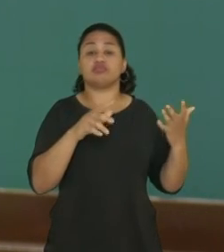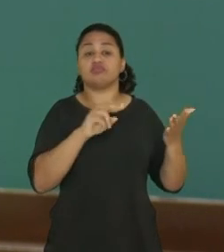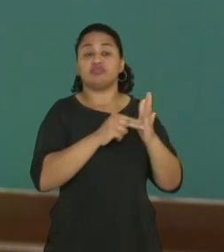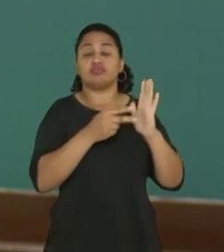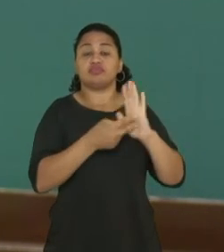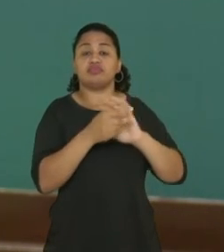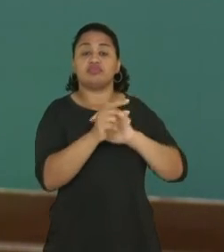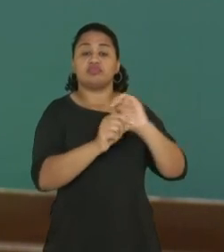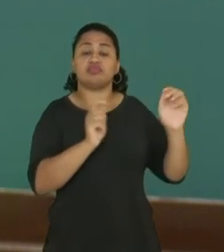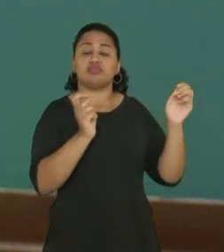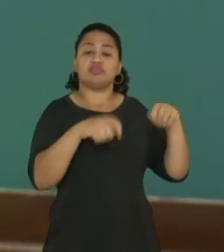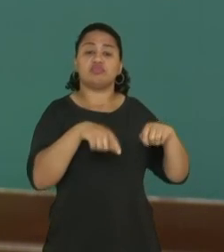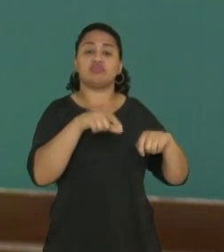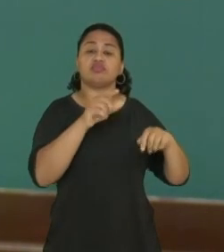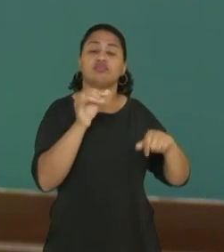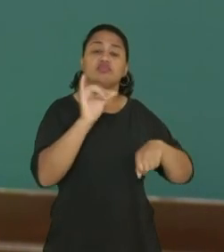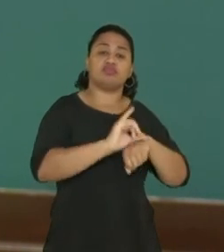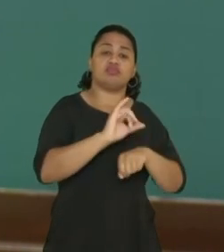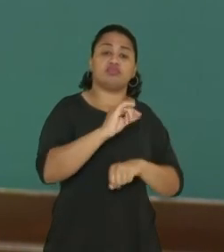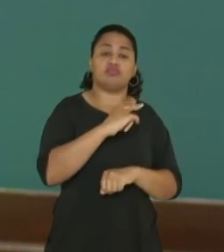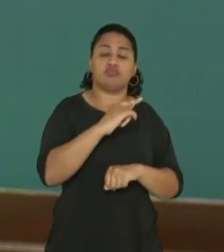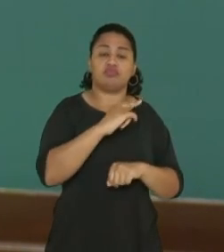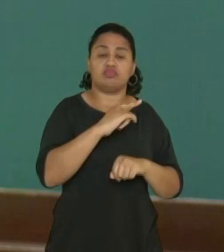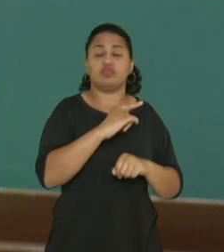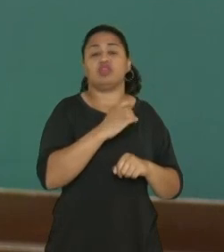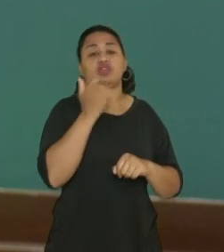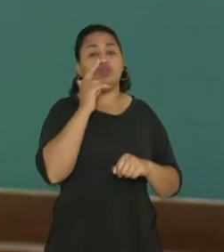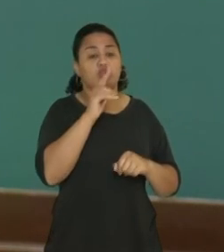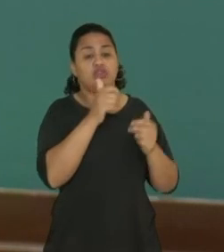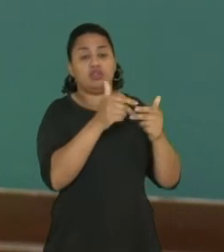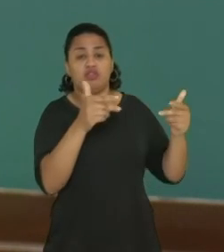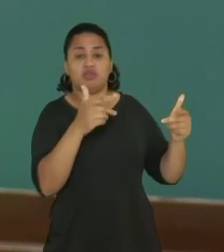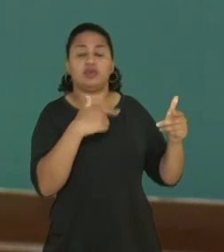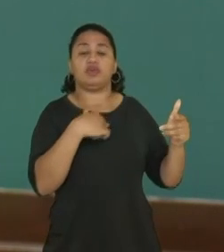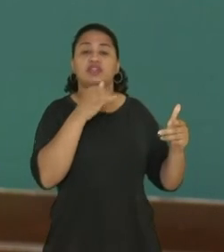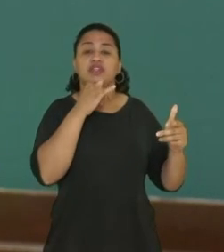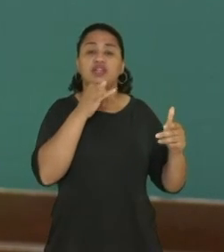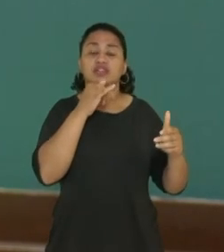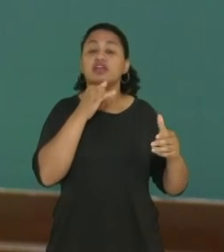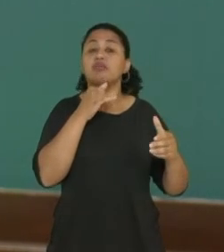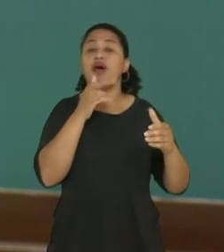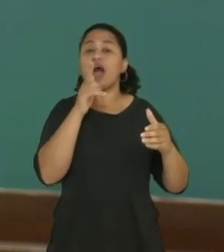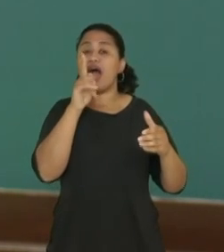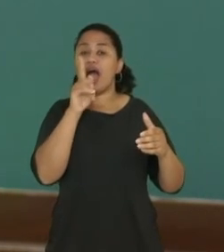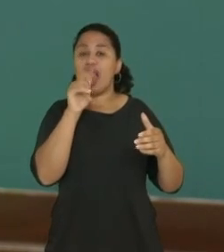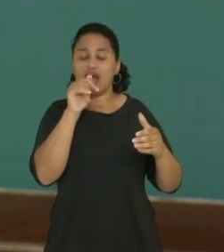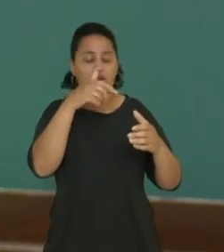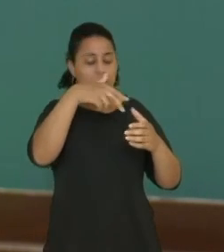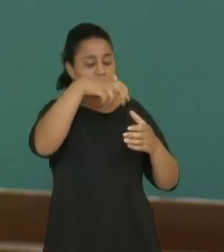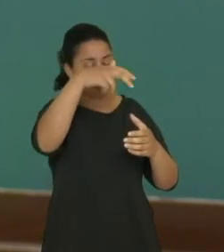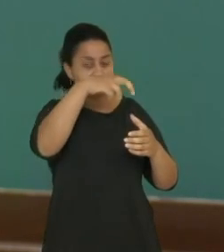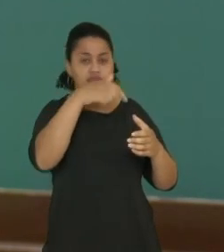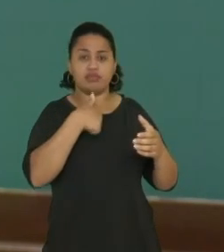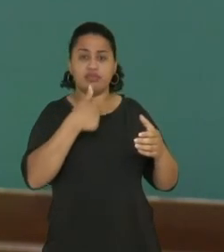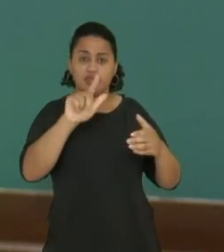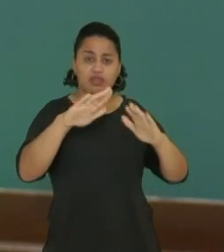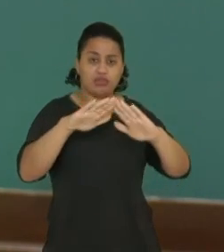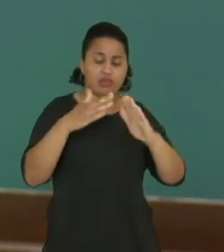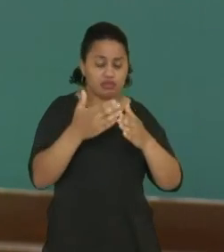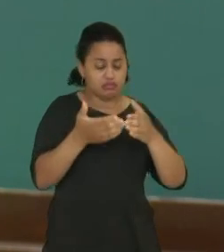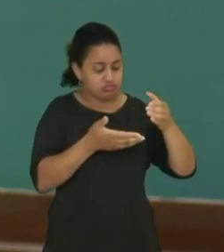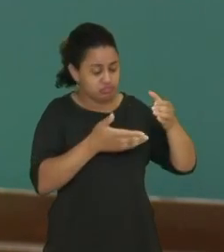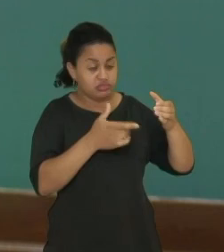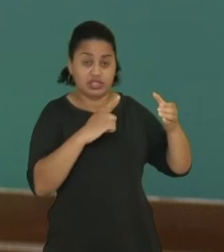a capacidade que um objeto tem de transportar algo. A garrafinha de água aí que você leva para a escola, né? Ela tem